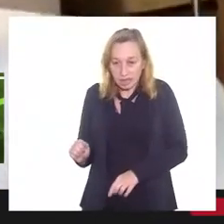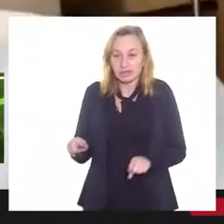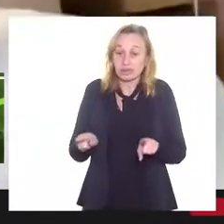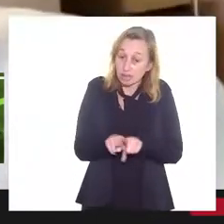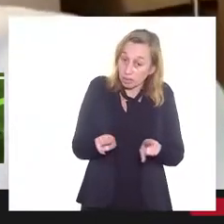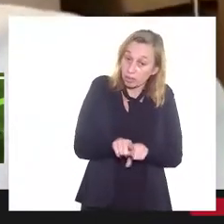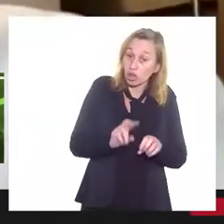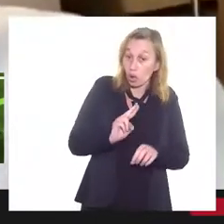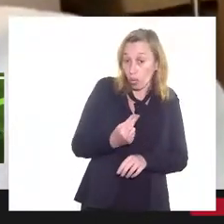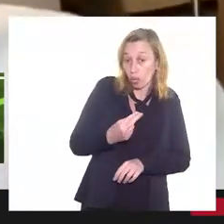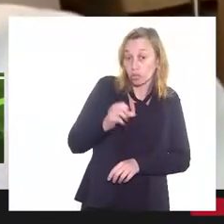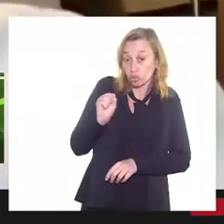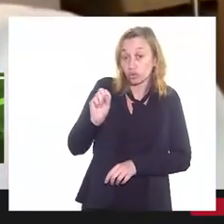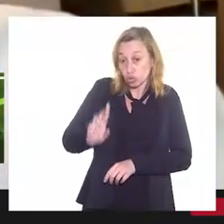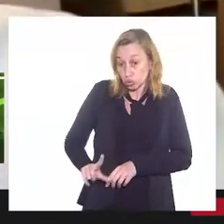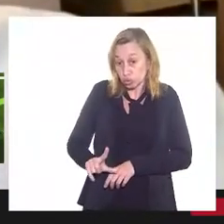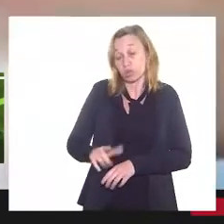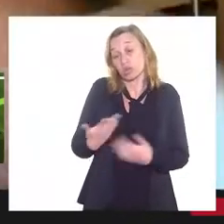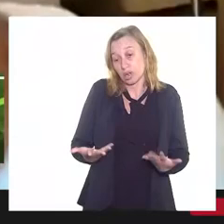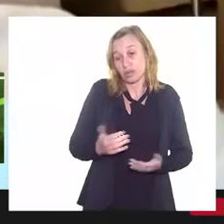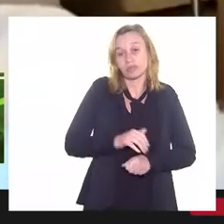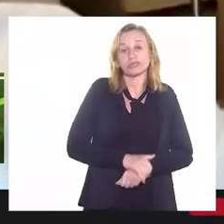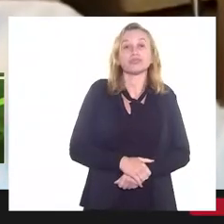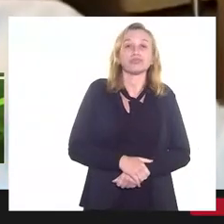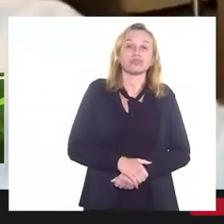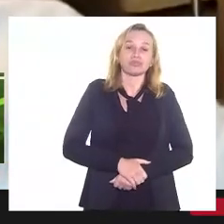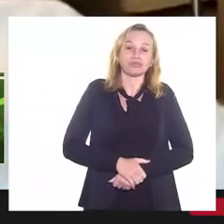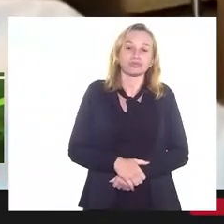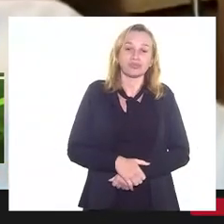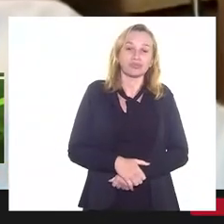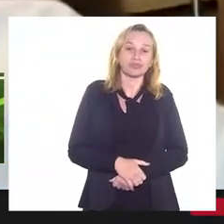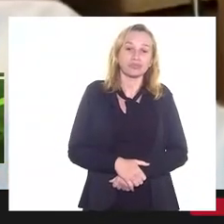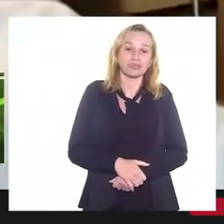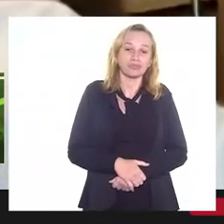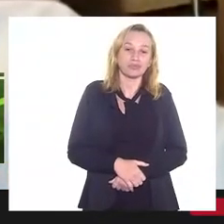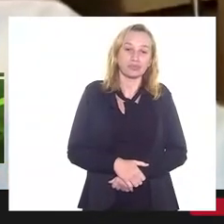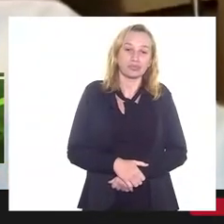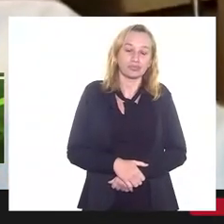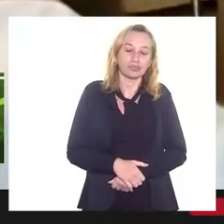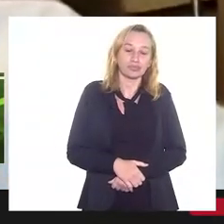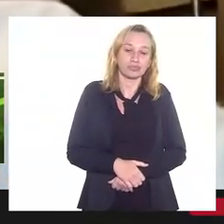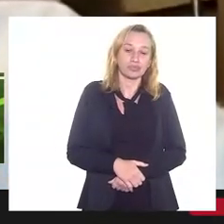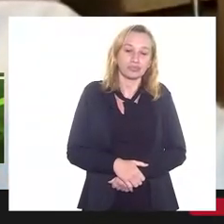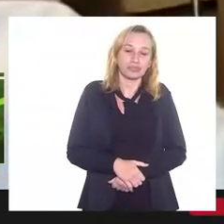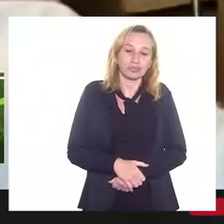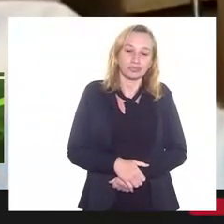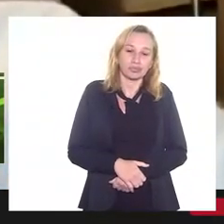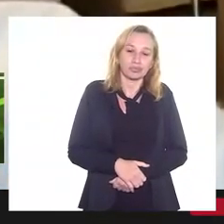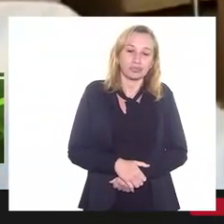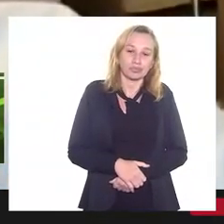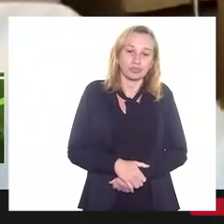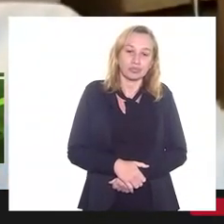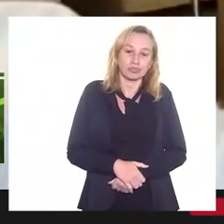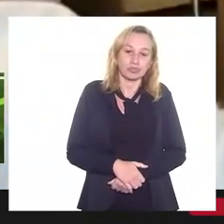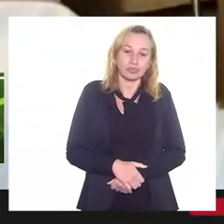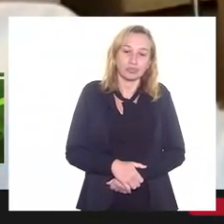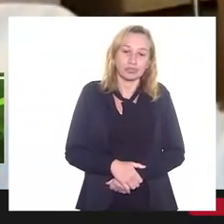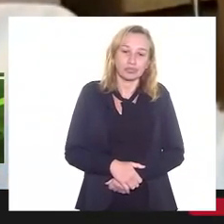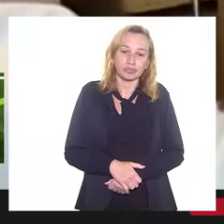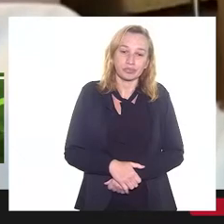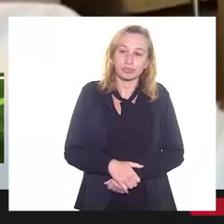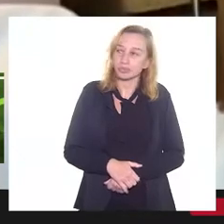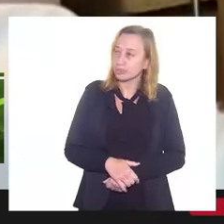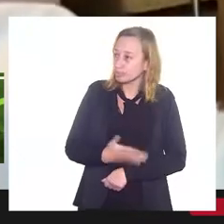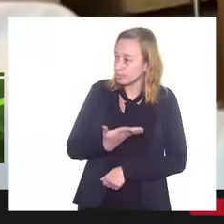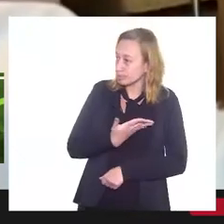ou até mesmo segura Angra dos Reis Para que serve eu o meu